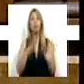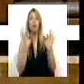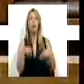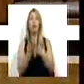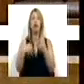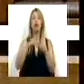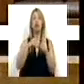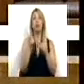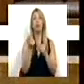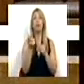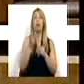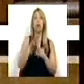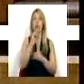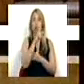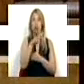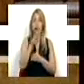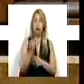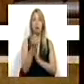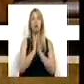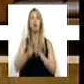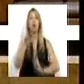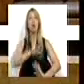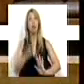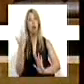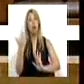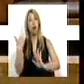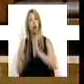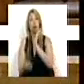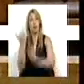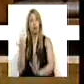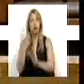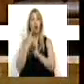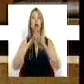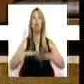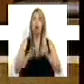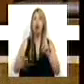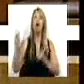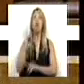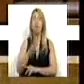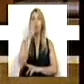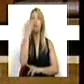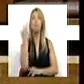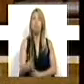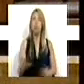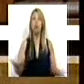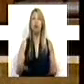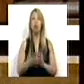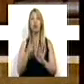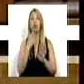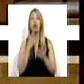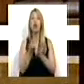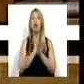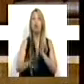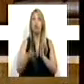a sobretaxa do IRS, devolver salários retirados, descongelamento do aumento de pensões, repor e atualizar